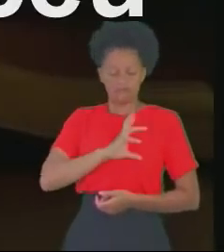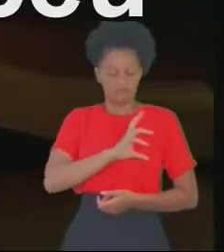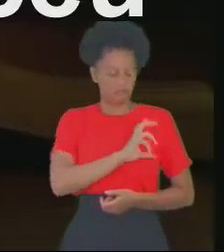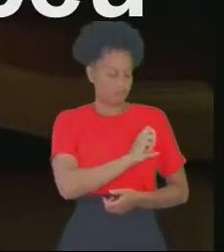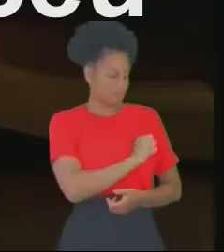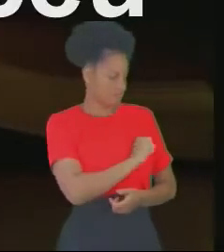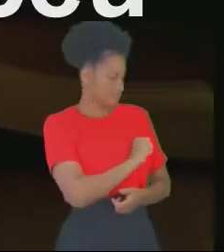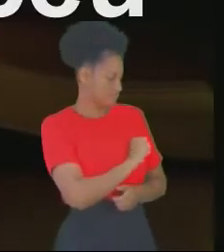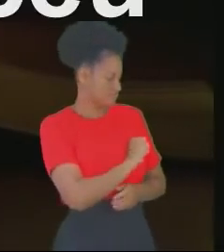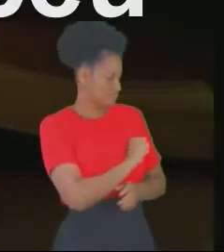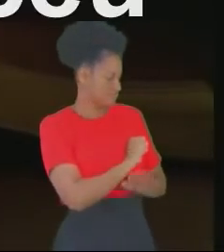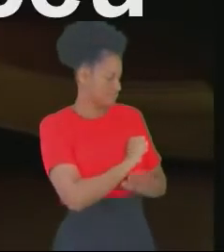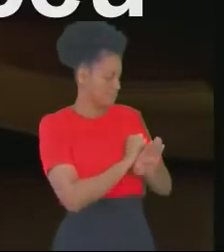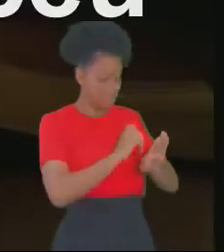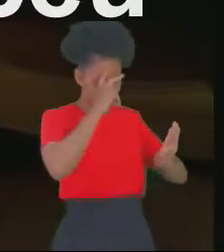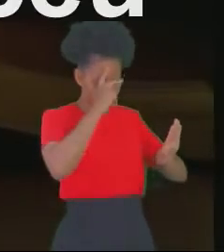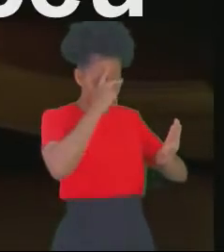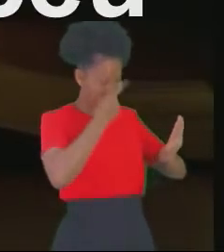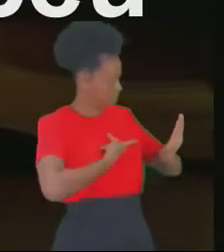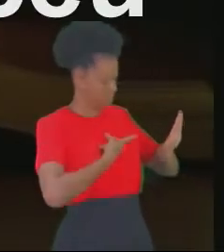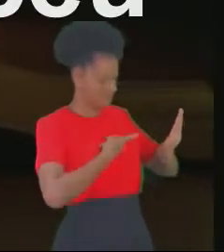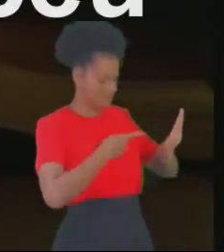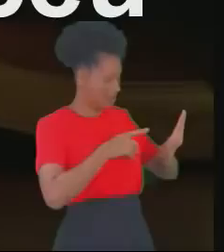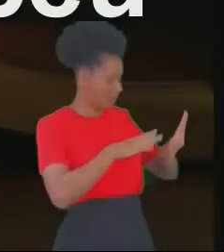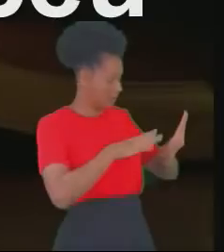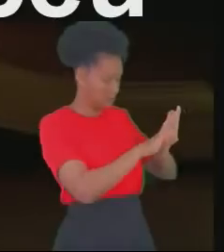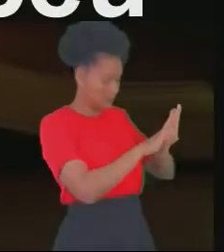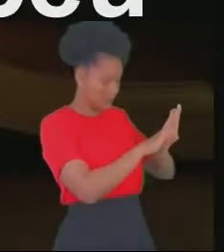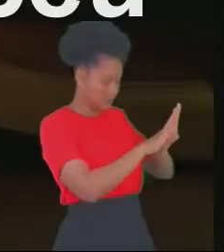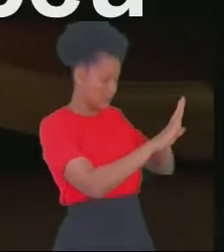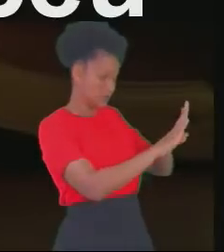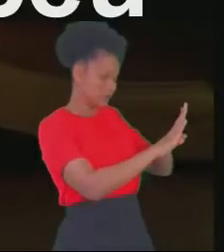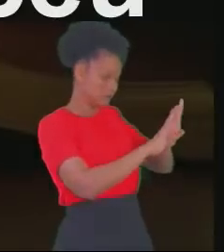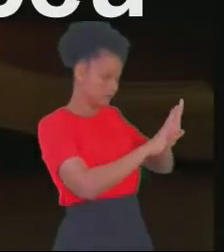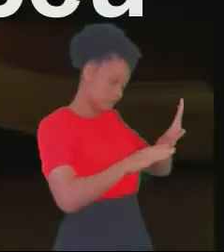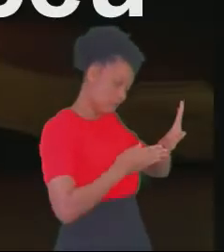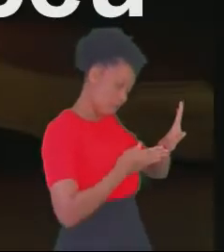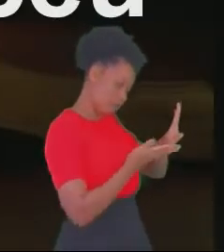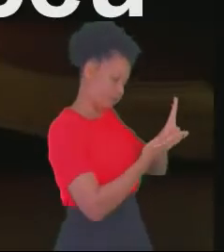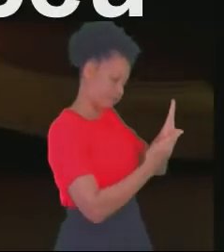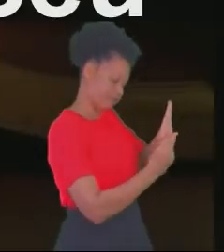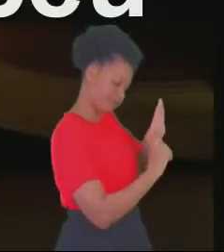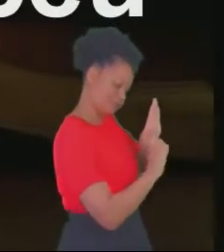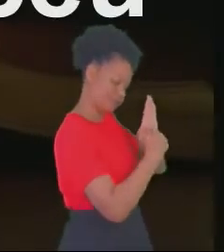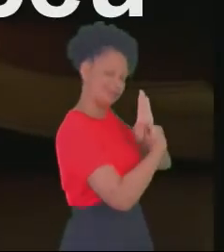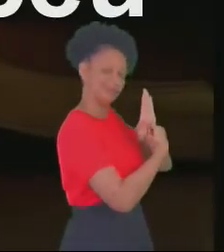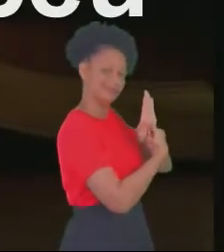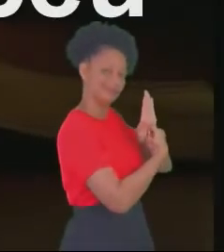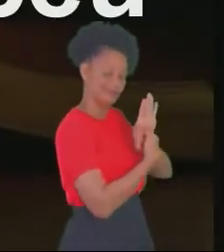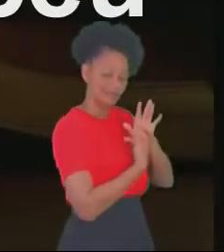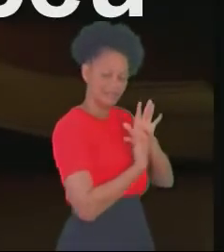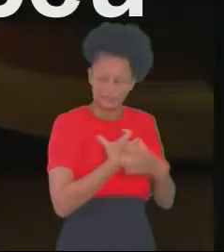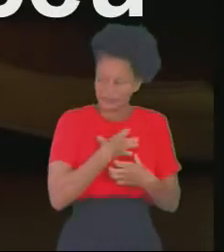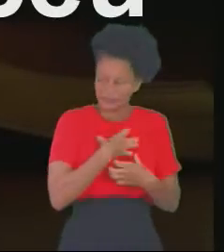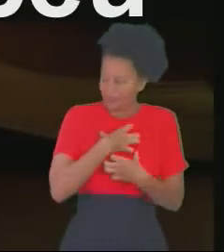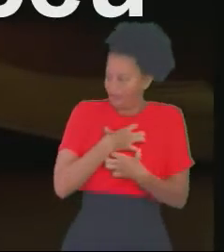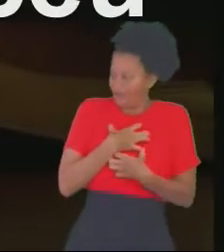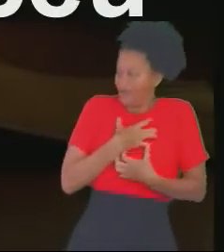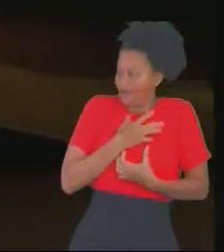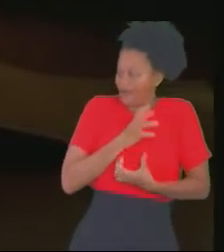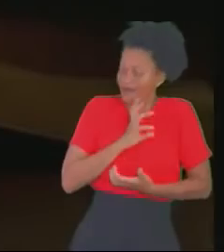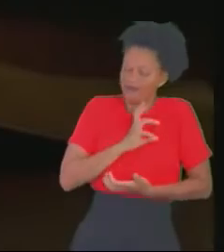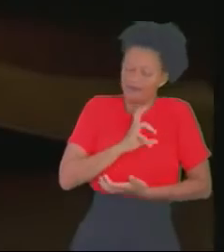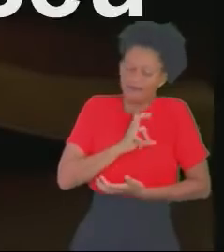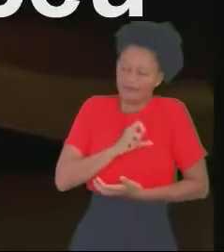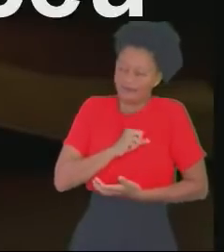sua mão pela fresta da porta e as minhas entranhas estremeceram por amor